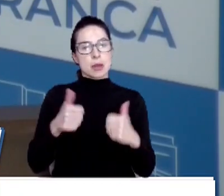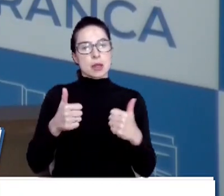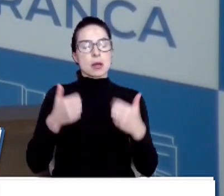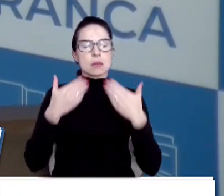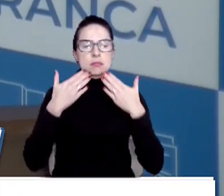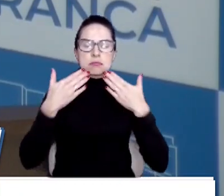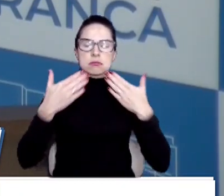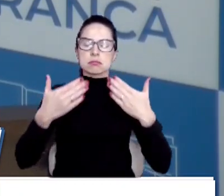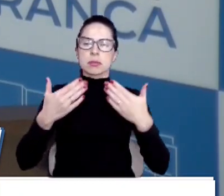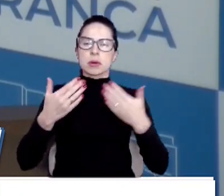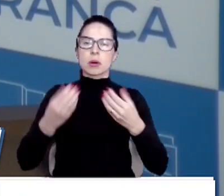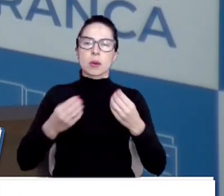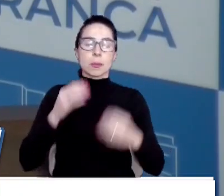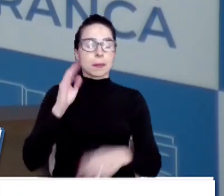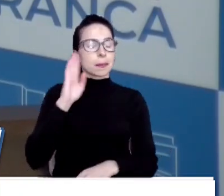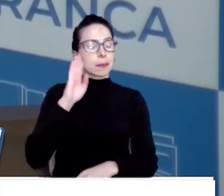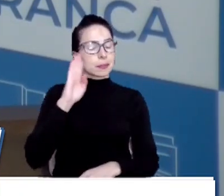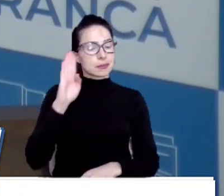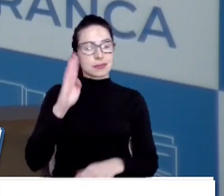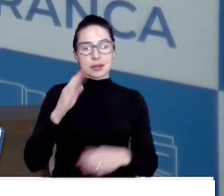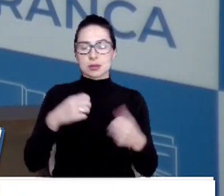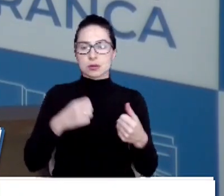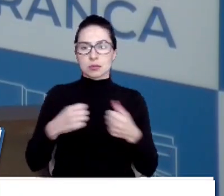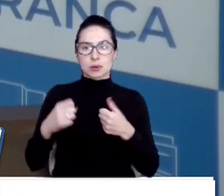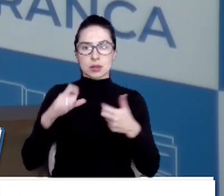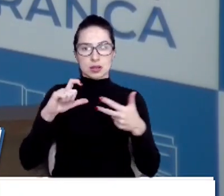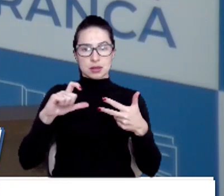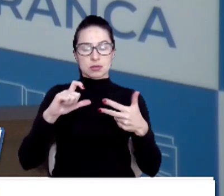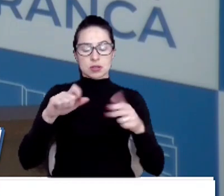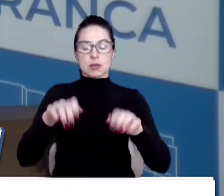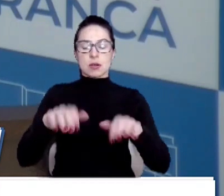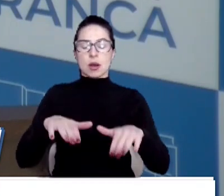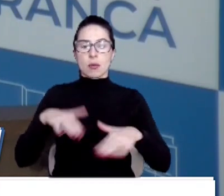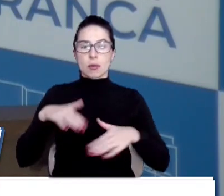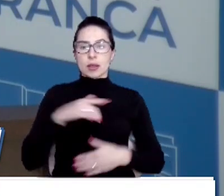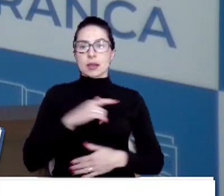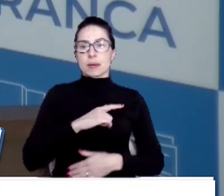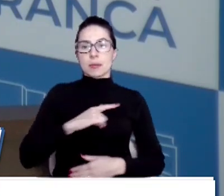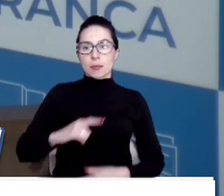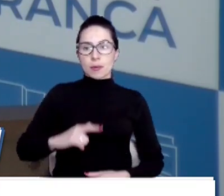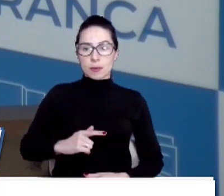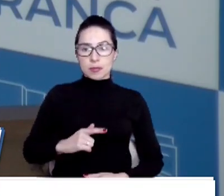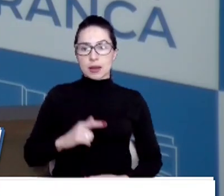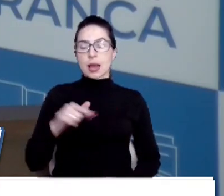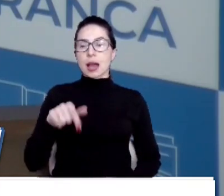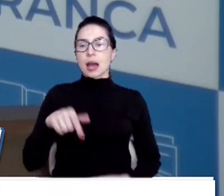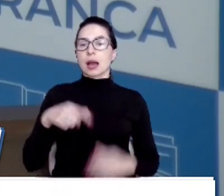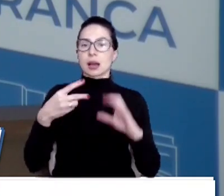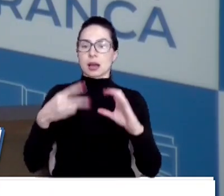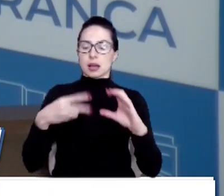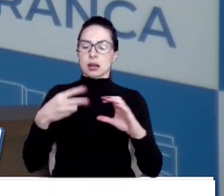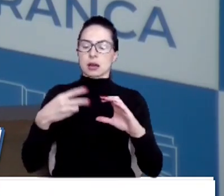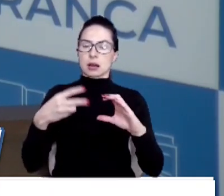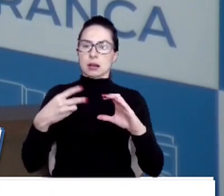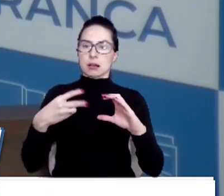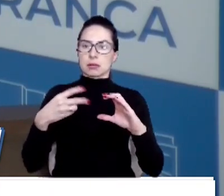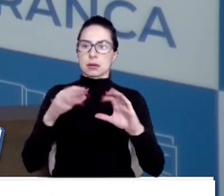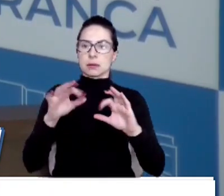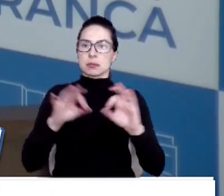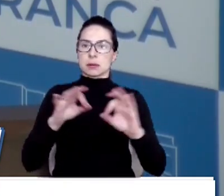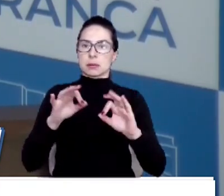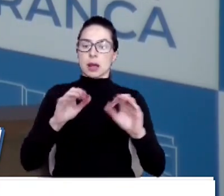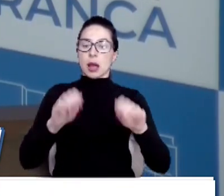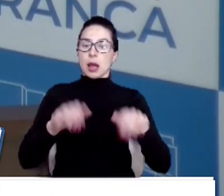na no executivo com relação às audiências públicas a câmera faz suas audiências muito mais